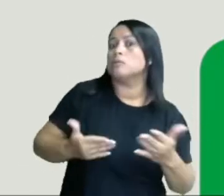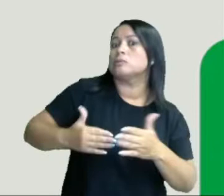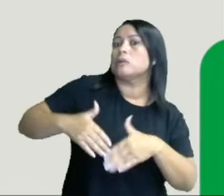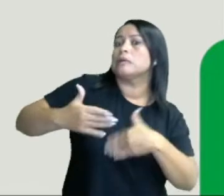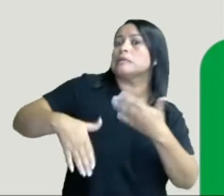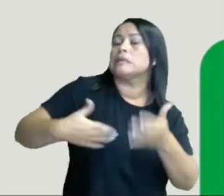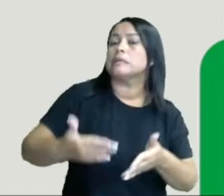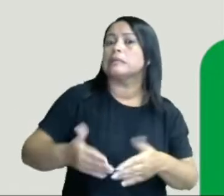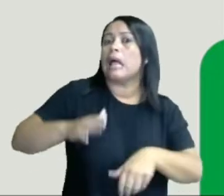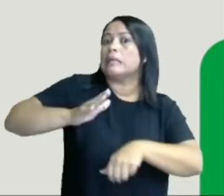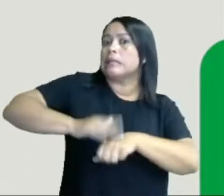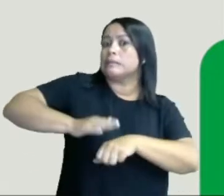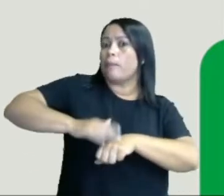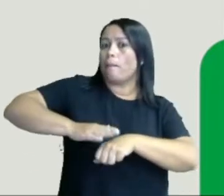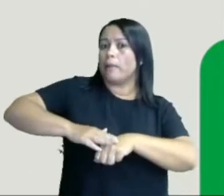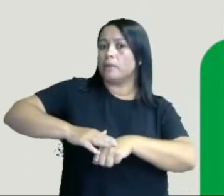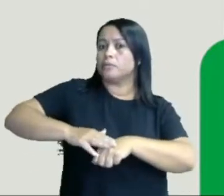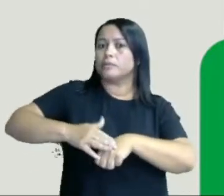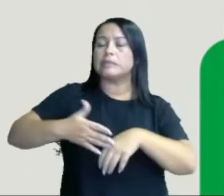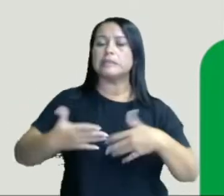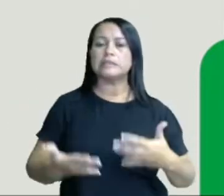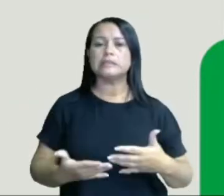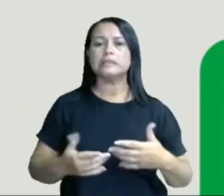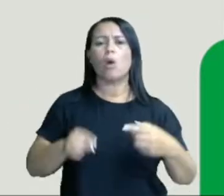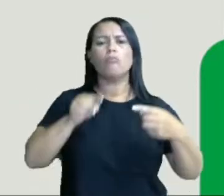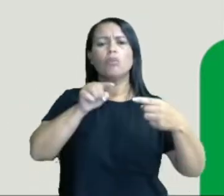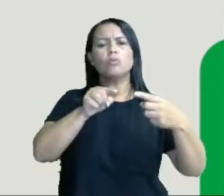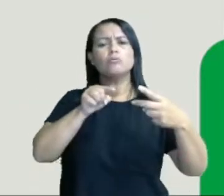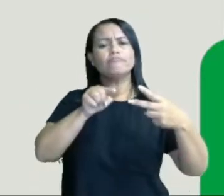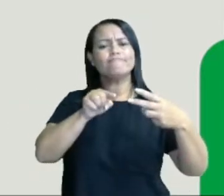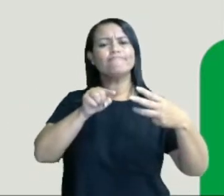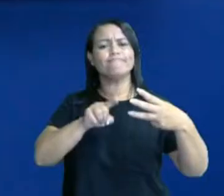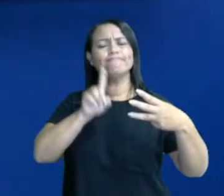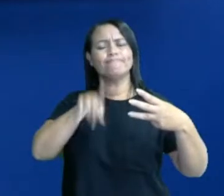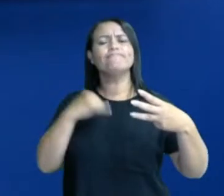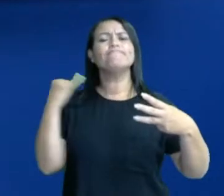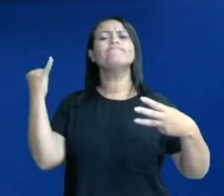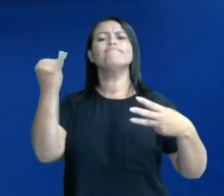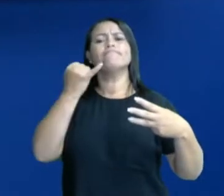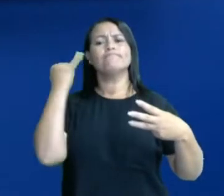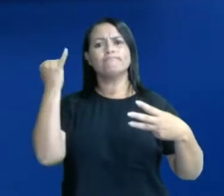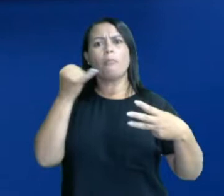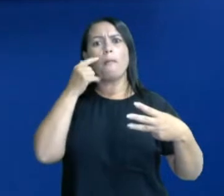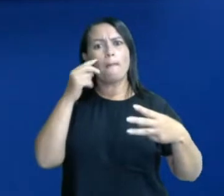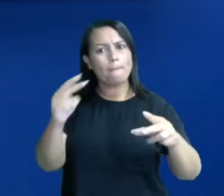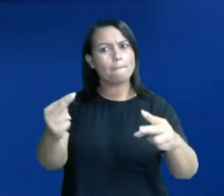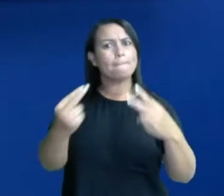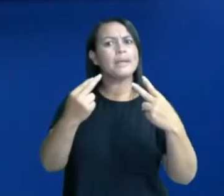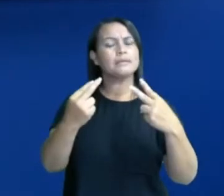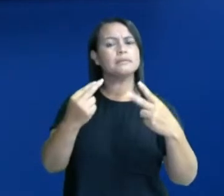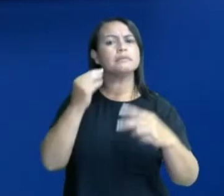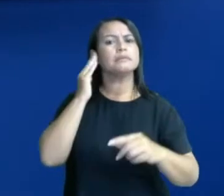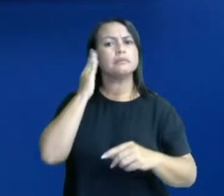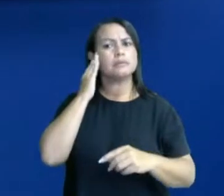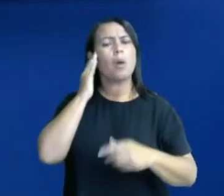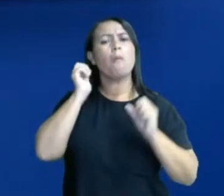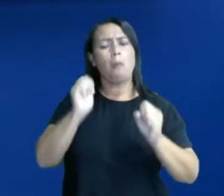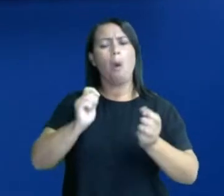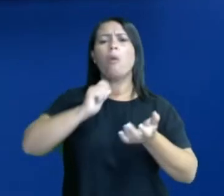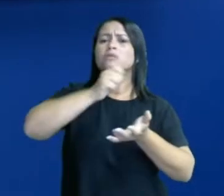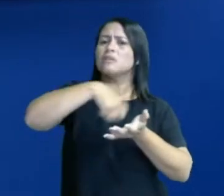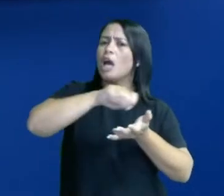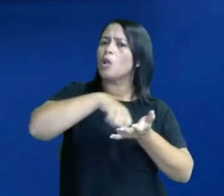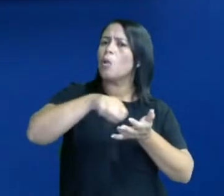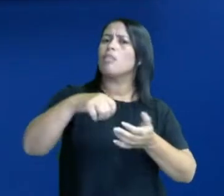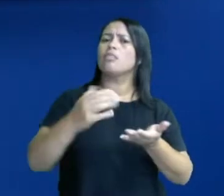seguida, nesse momento. Esses pontos são bem importantes, então prestem atenção, podem anotar no